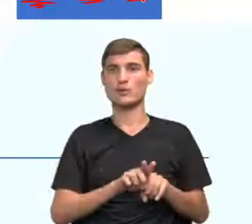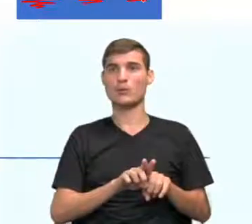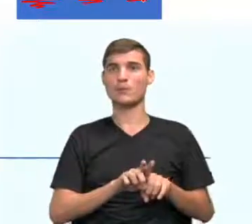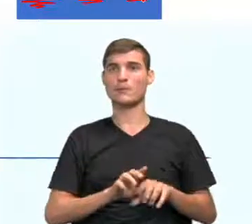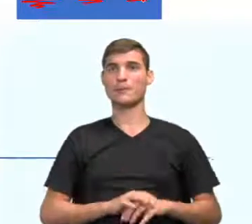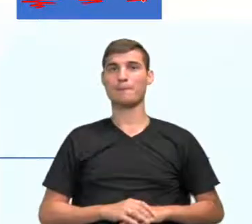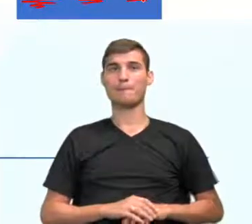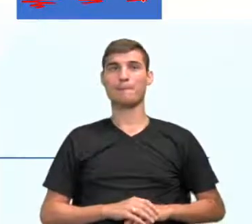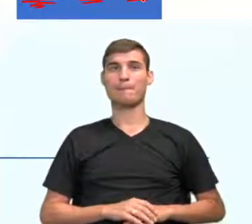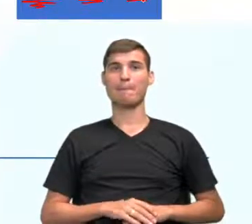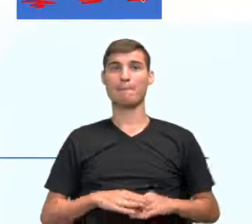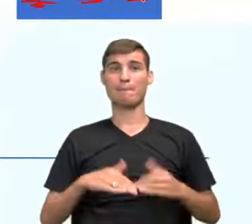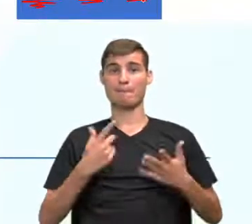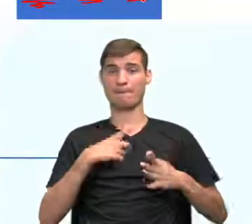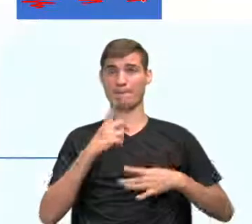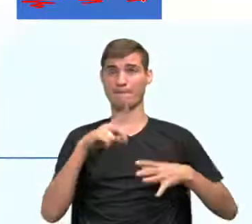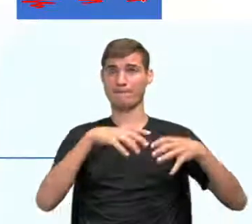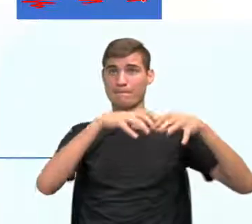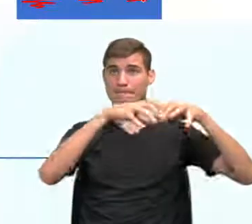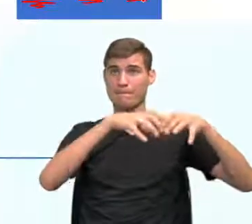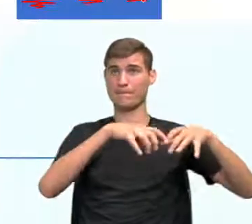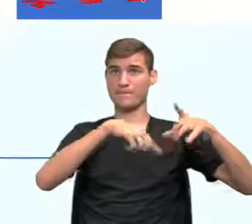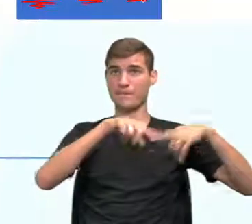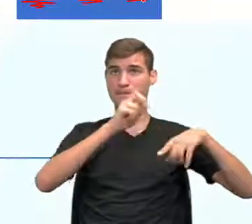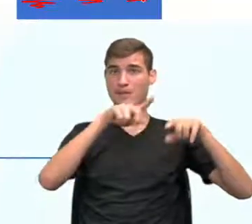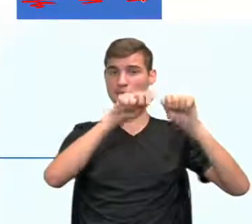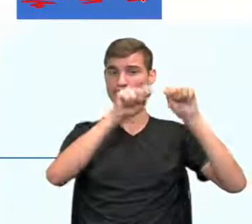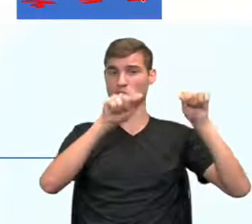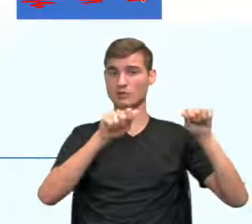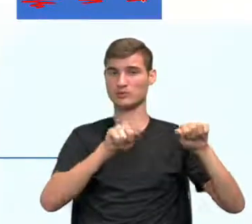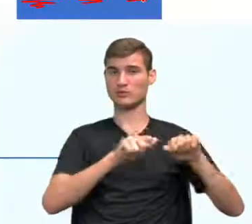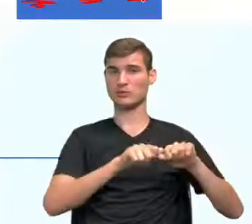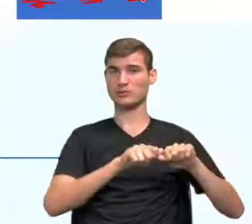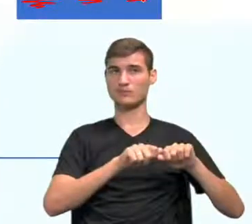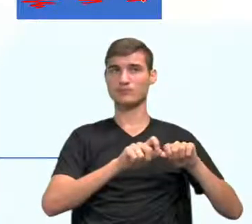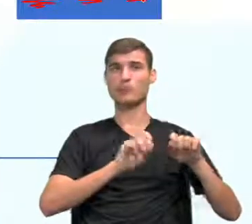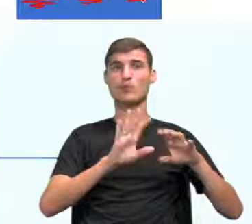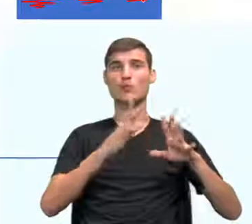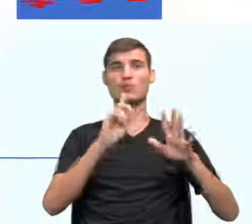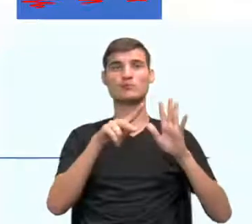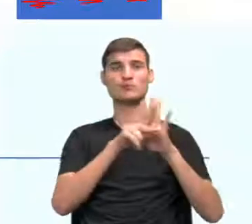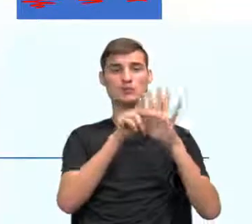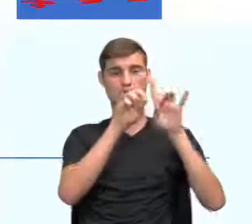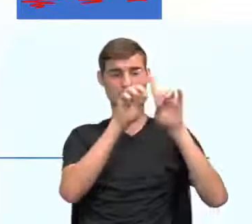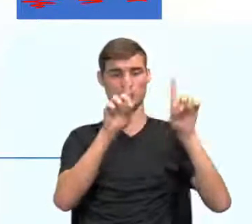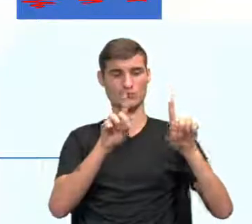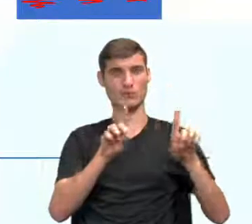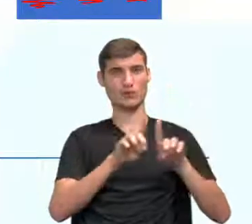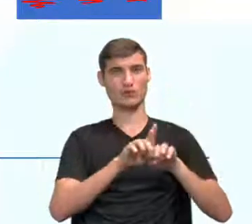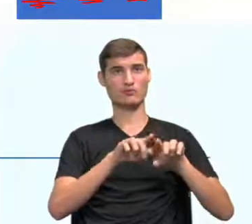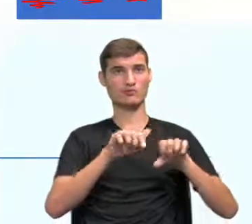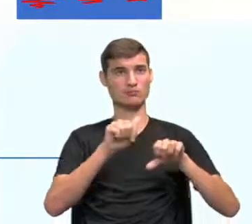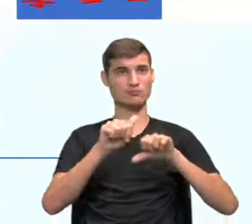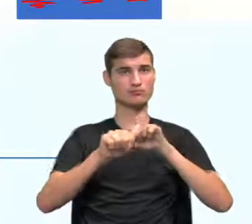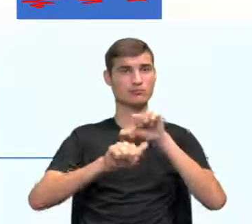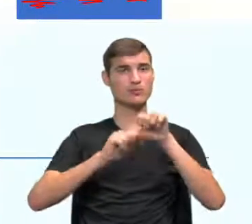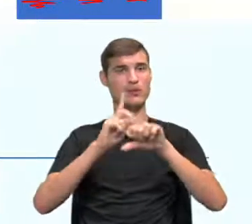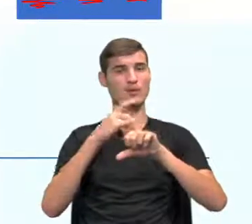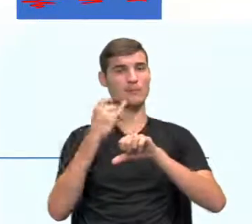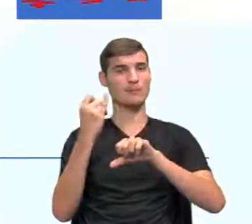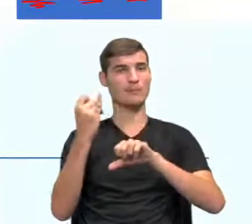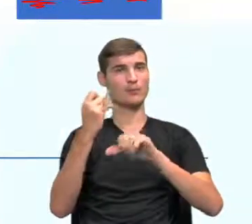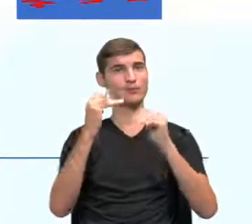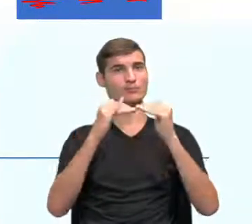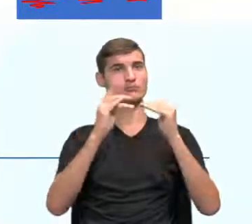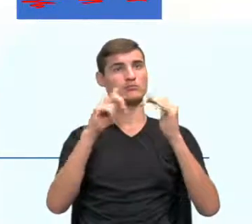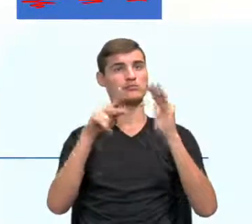O que acontece então quando eu tenho a portadora digital? Portadora digital, importante, ela é